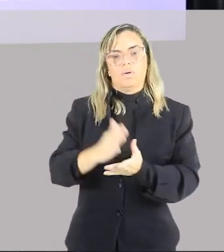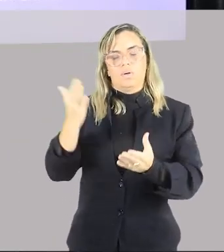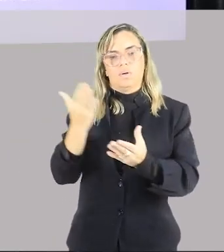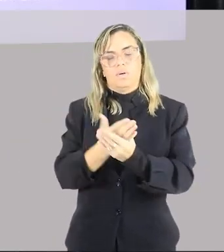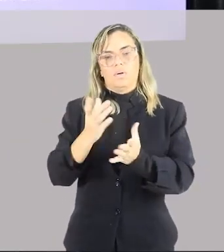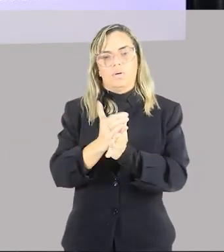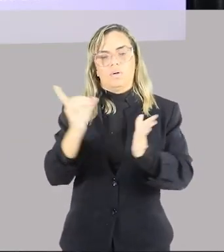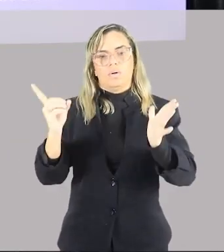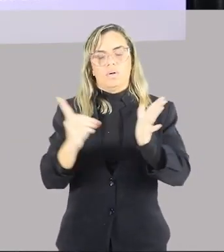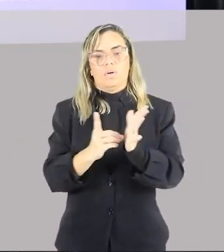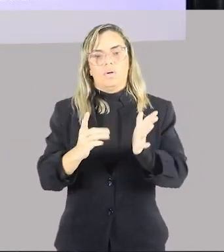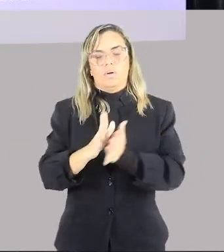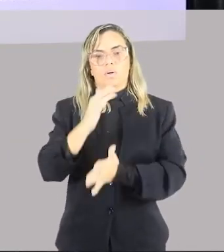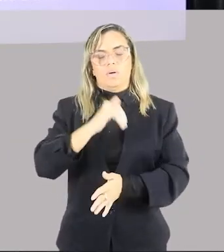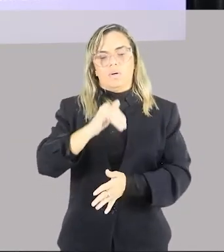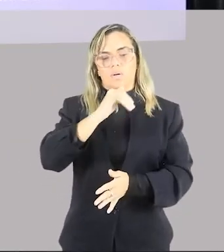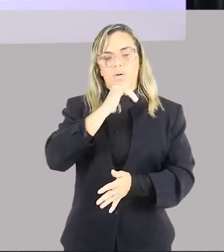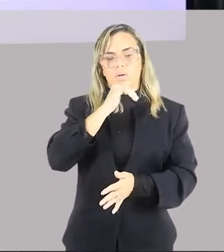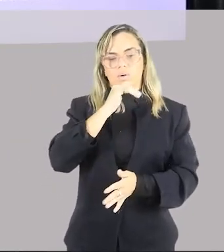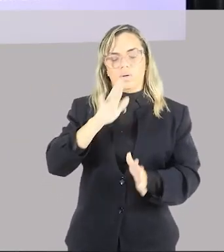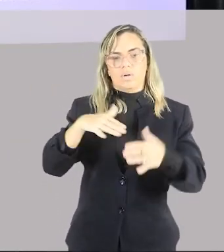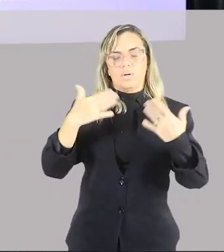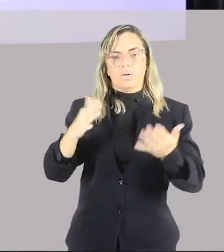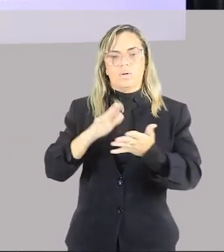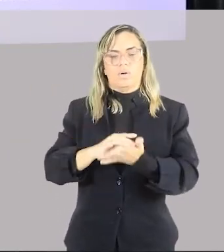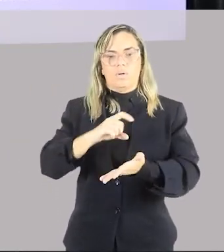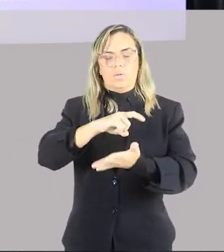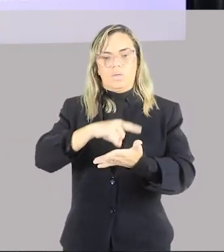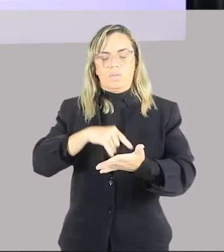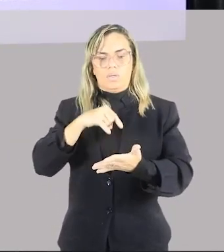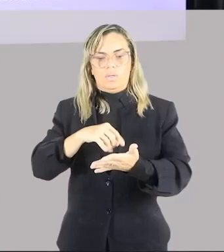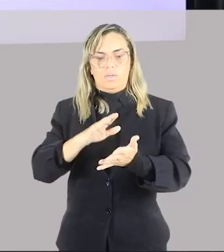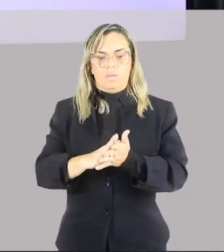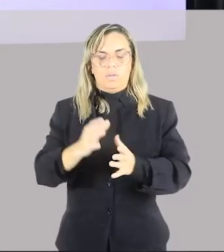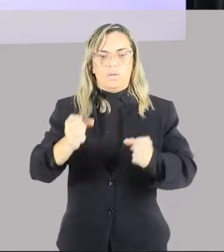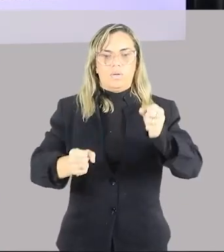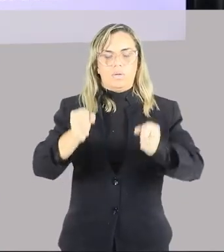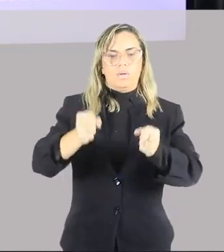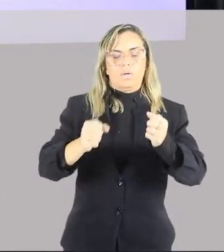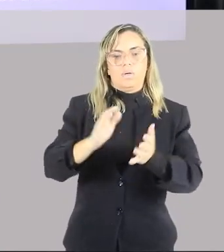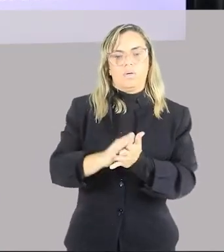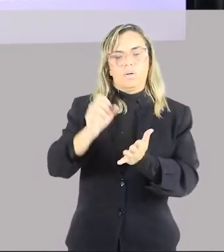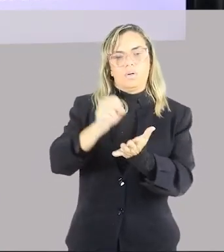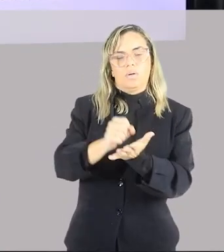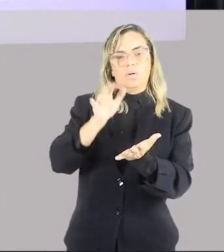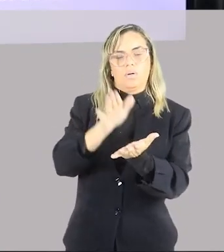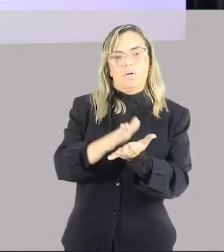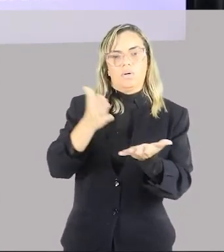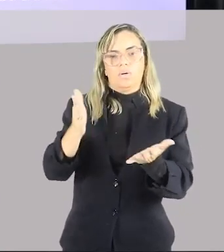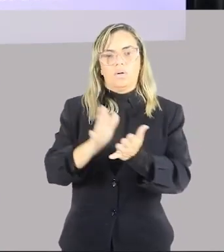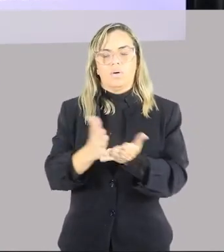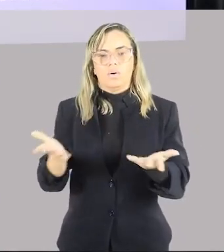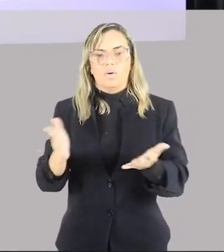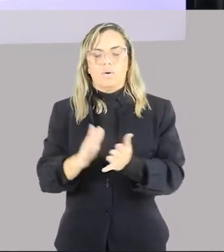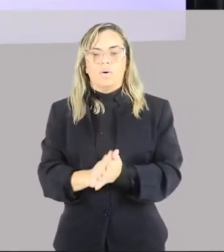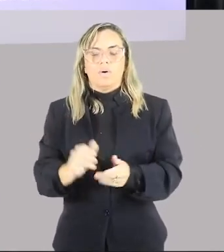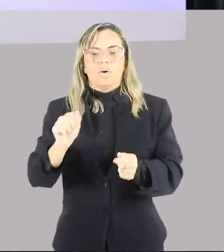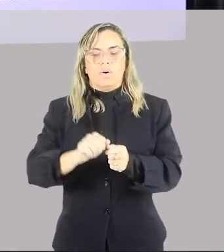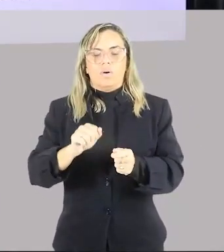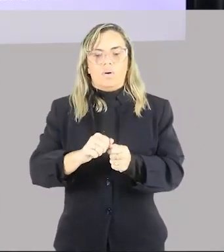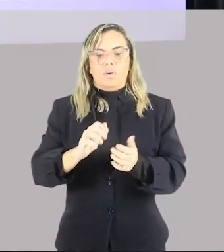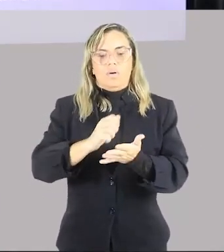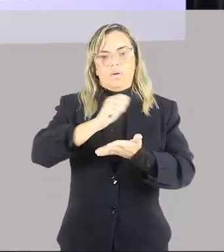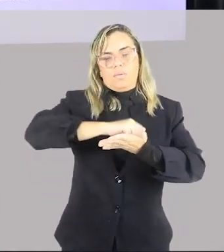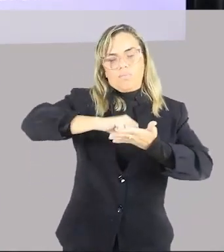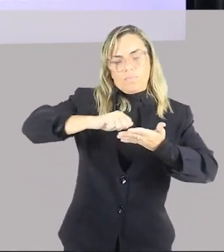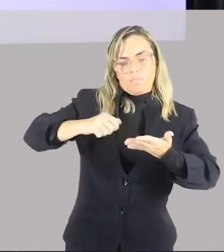Detran, por exemplo, para cassar a sua carteira de motorista, para que você responda alguma multa, você junta um recurso e tem